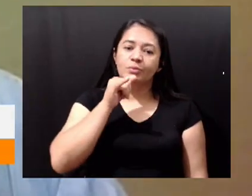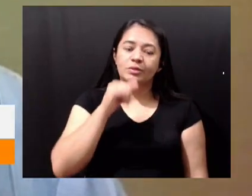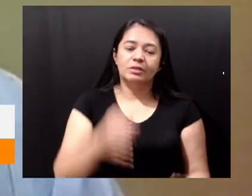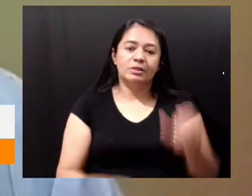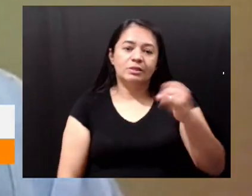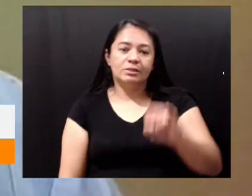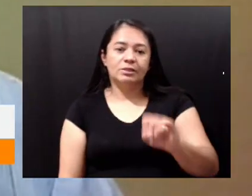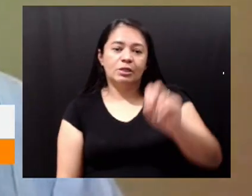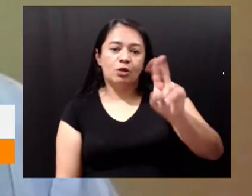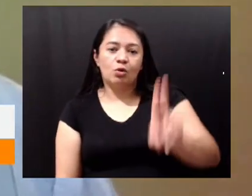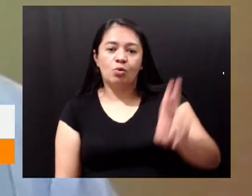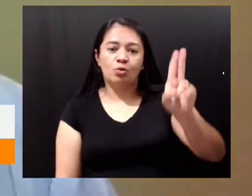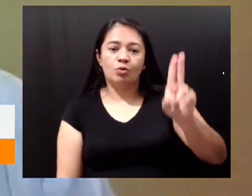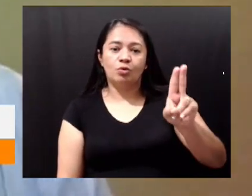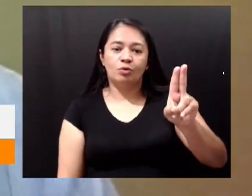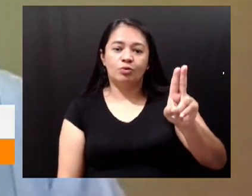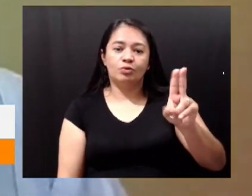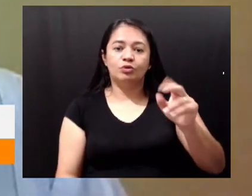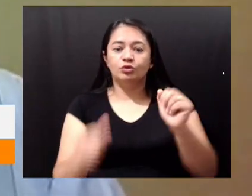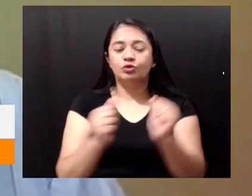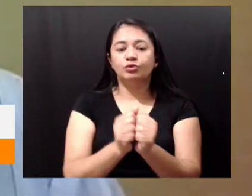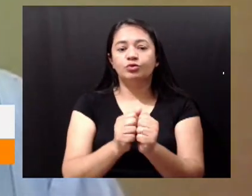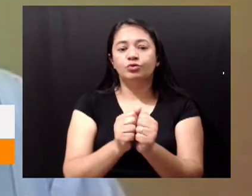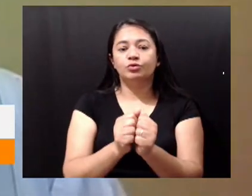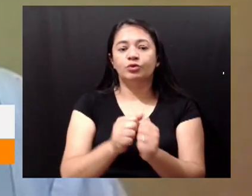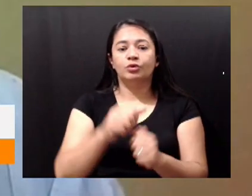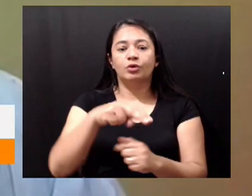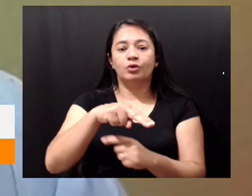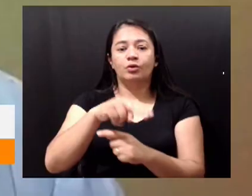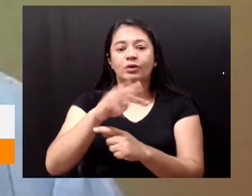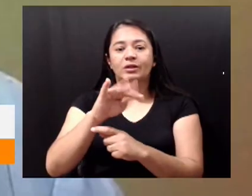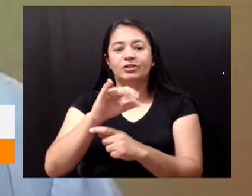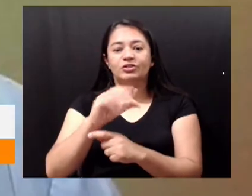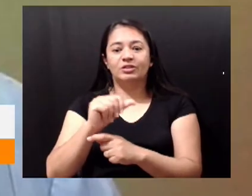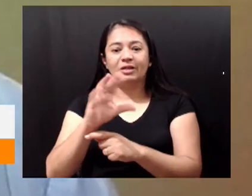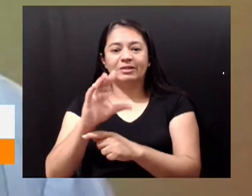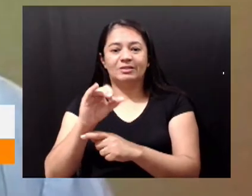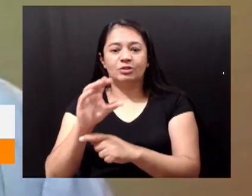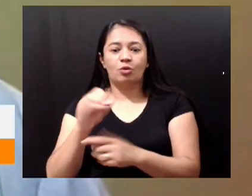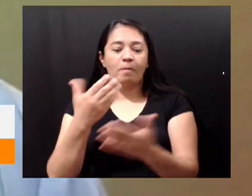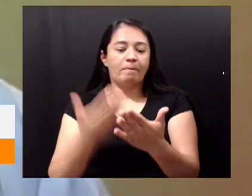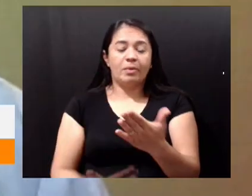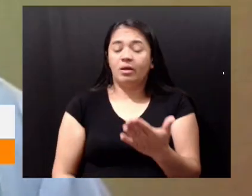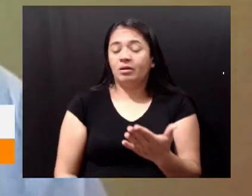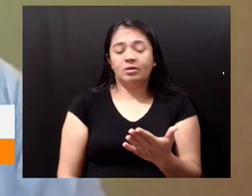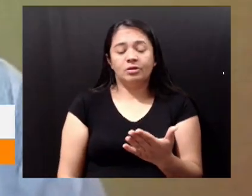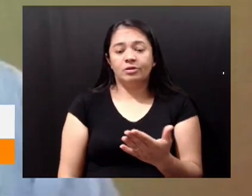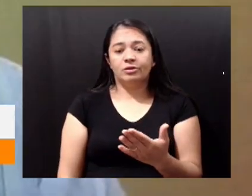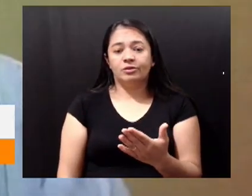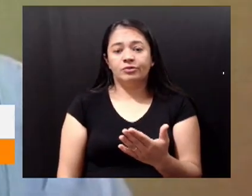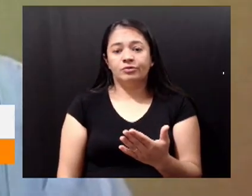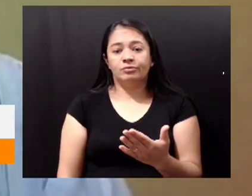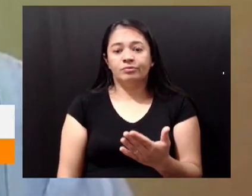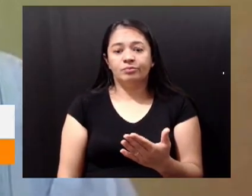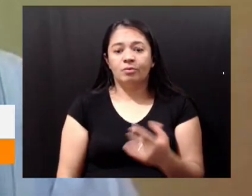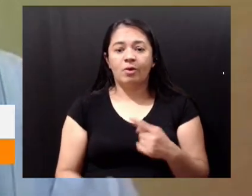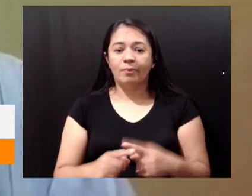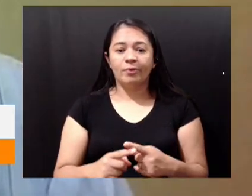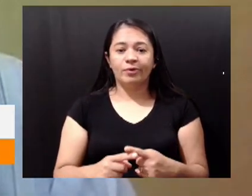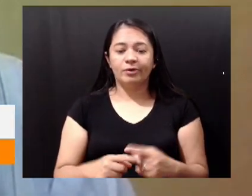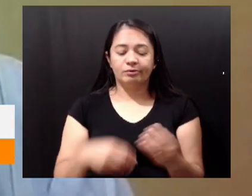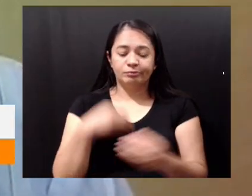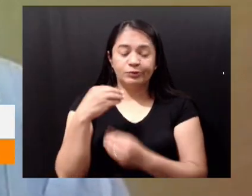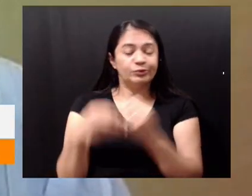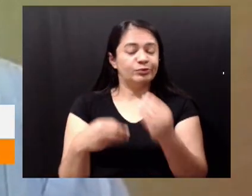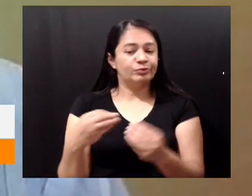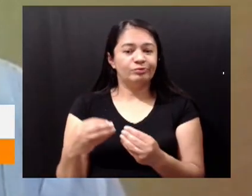com antiácidos, eles perdem o efeito, né? Porque no intestino, antes de absorver, eles interagem com esse antiácido